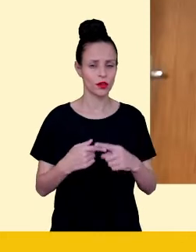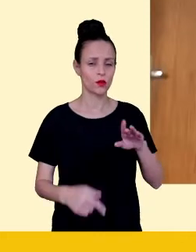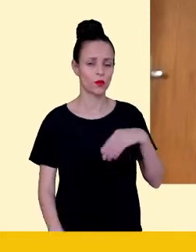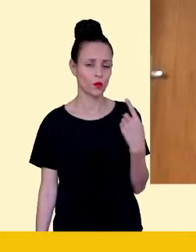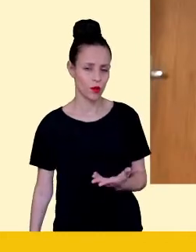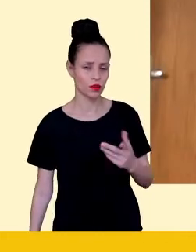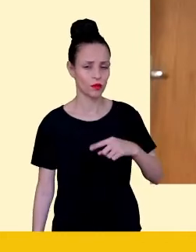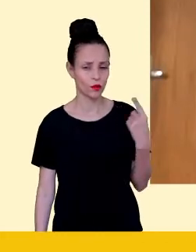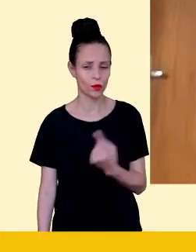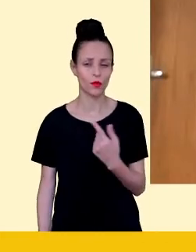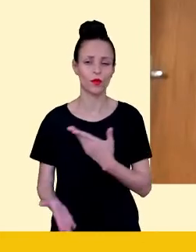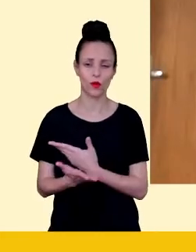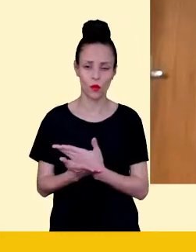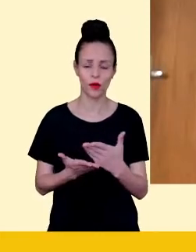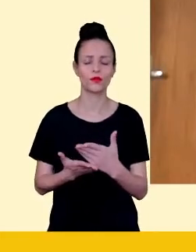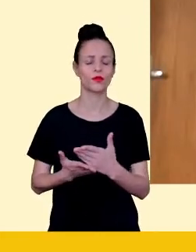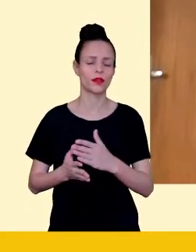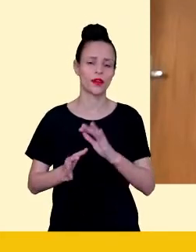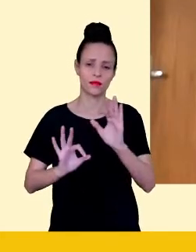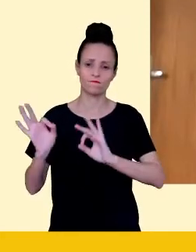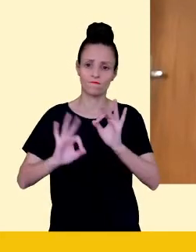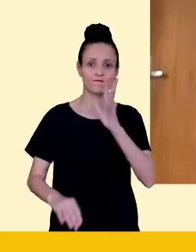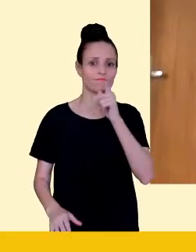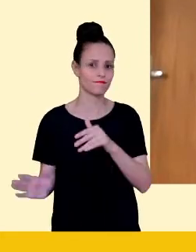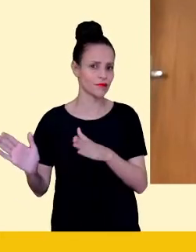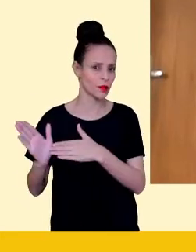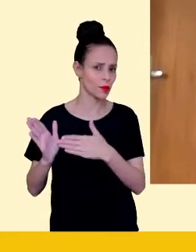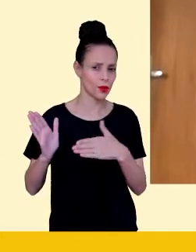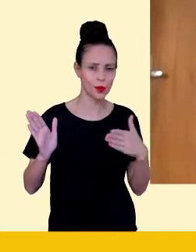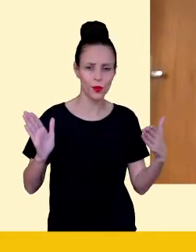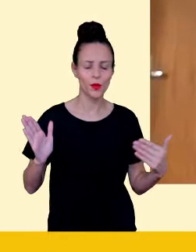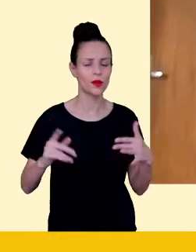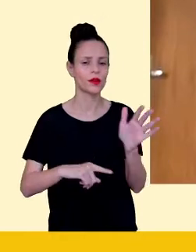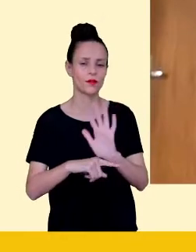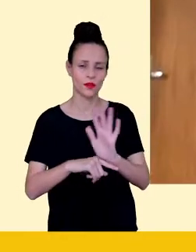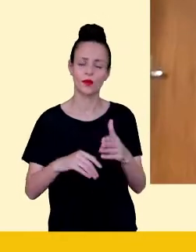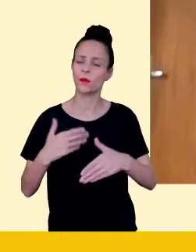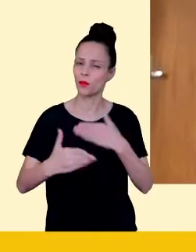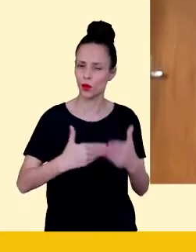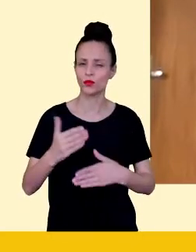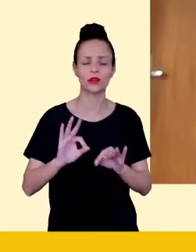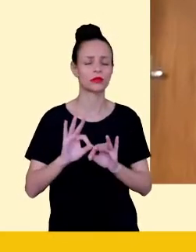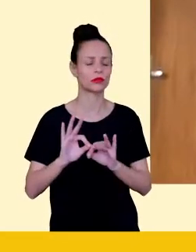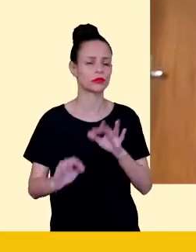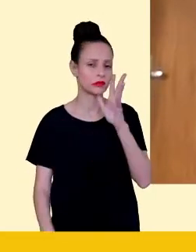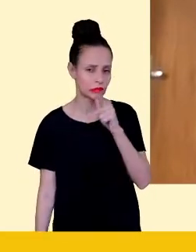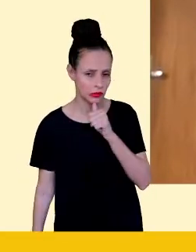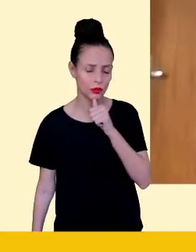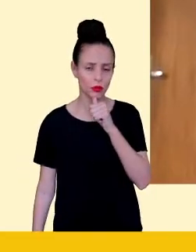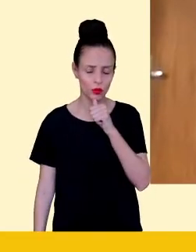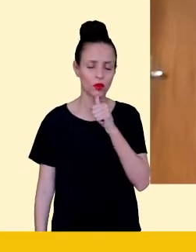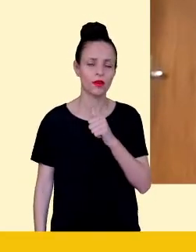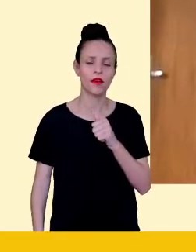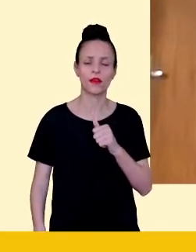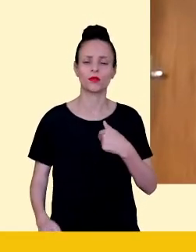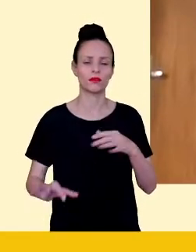É interessante, assim, quando a gente começou, foi um filme que foi muito longamente montado, acho que eu já até falar sobre isso, foi um processo muito longo, foi